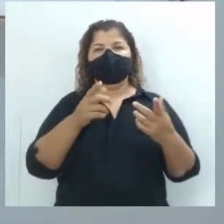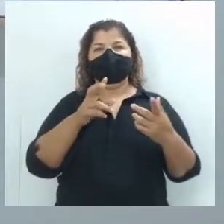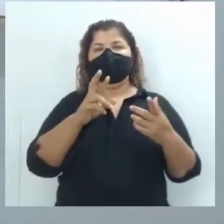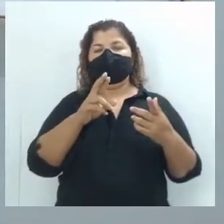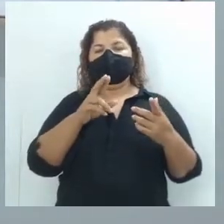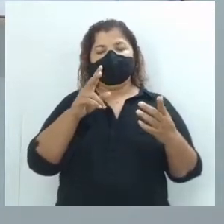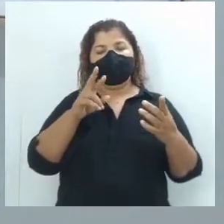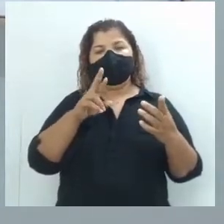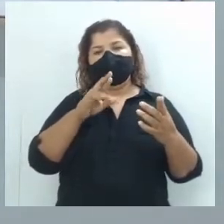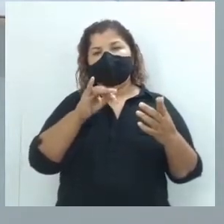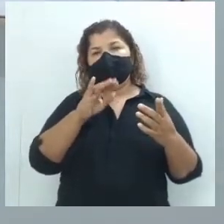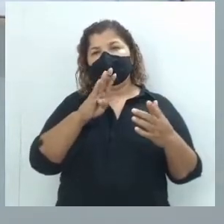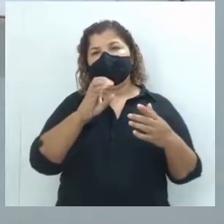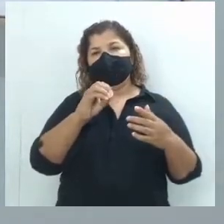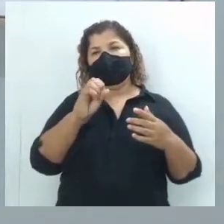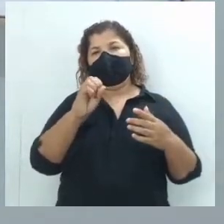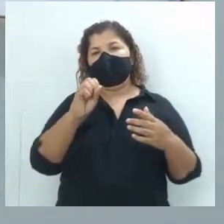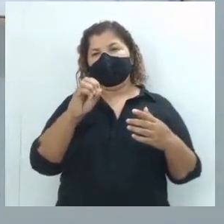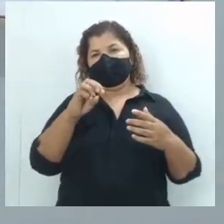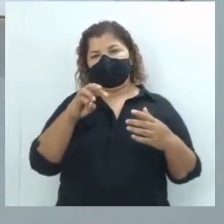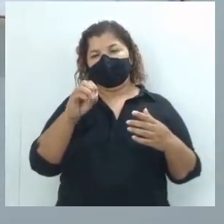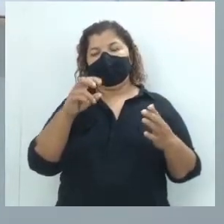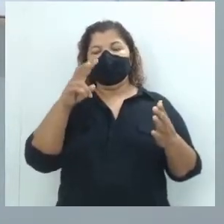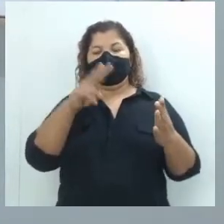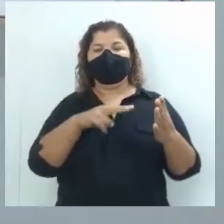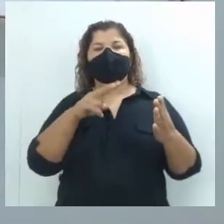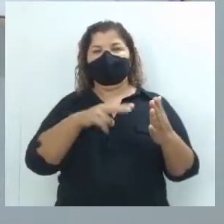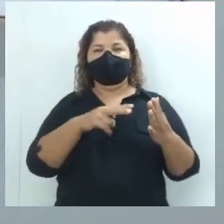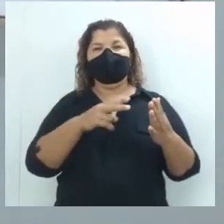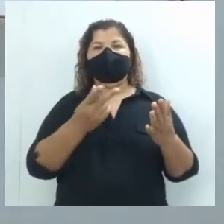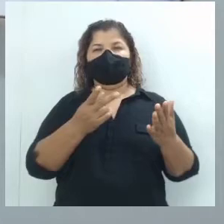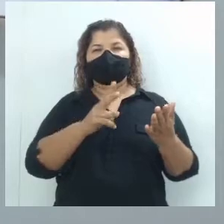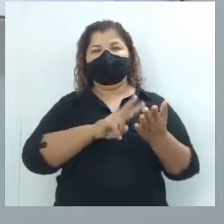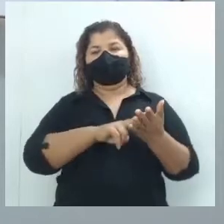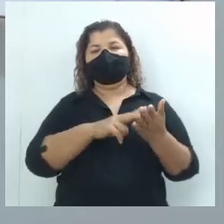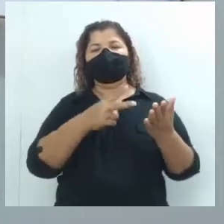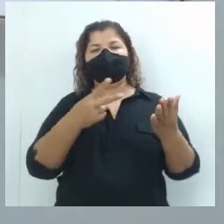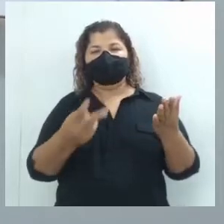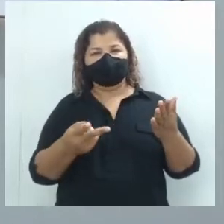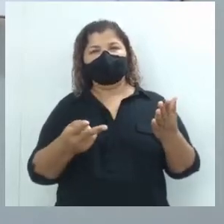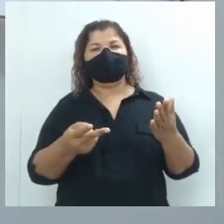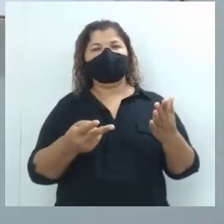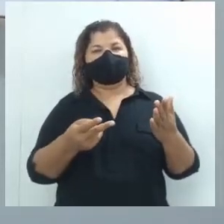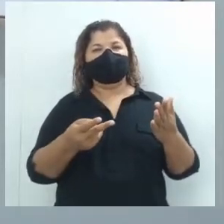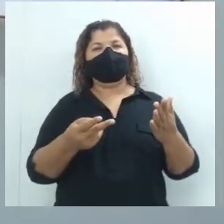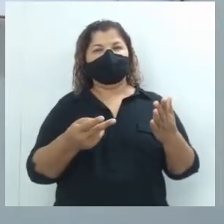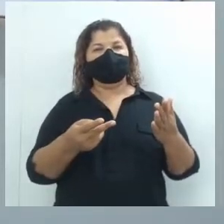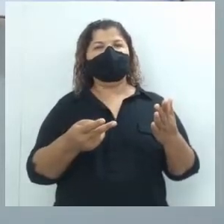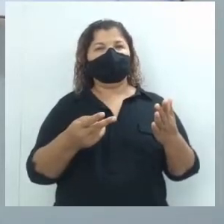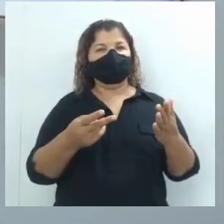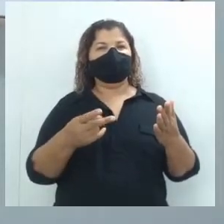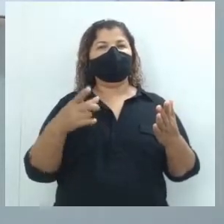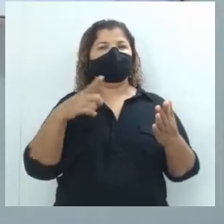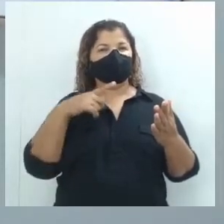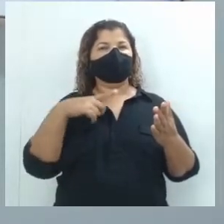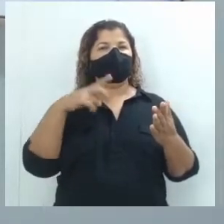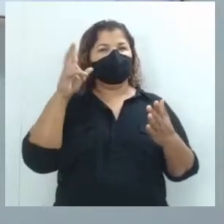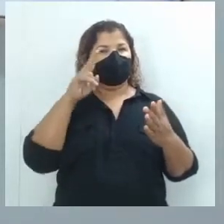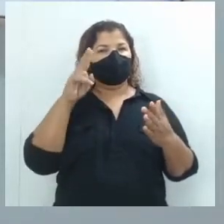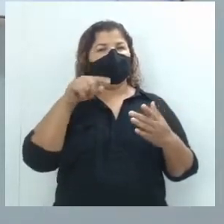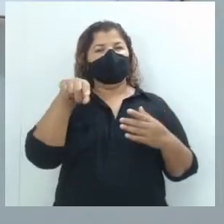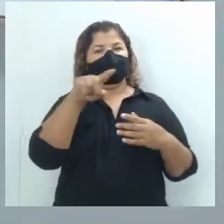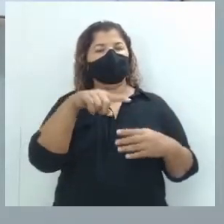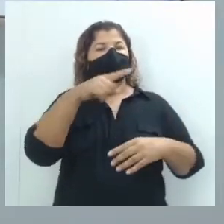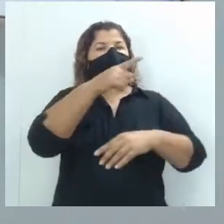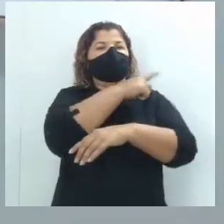ligados lá no primeiro ano, no assunto que a gente chama de tradução proteica ou síntese proteica? Lembrem que lá quando vocês eram primeiros